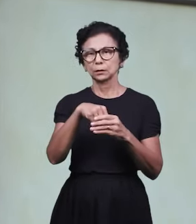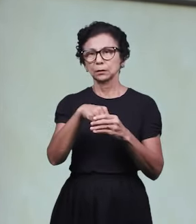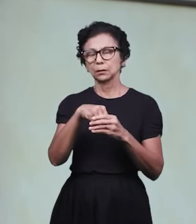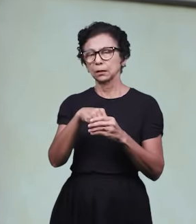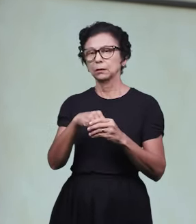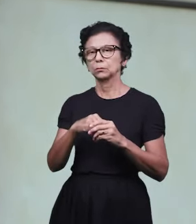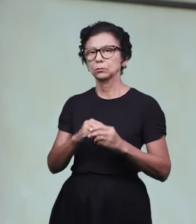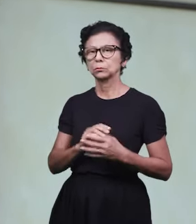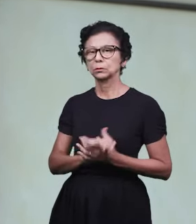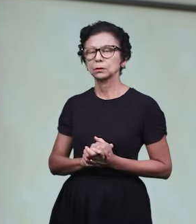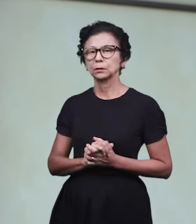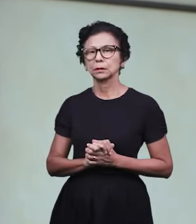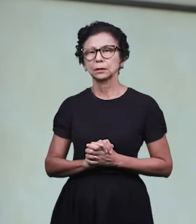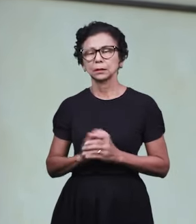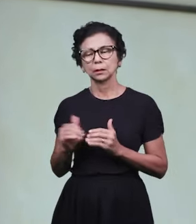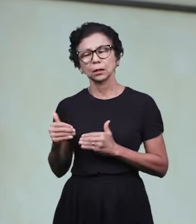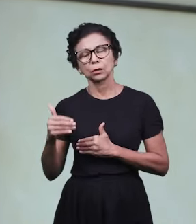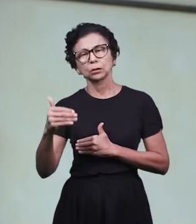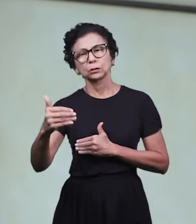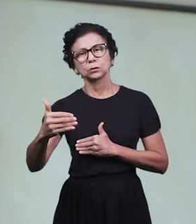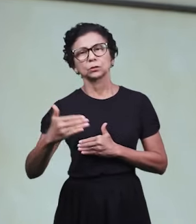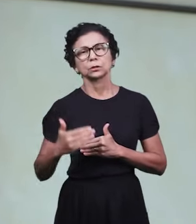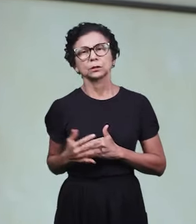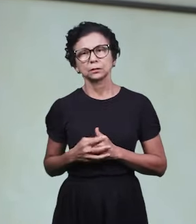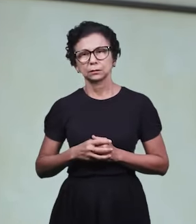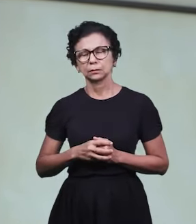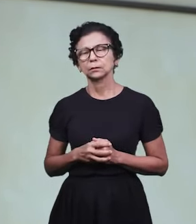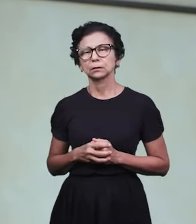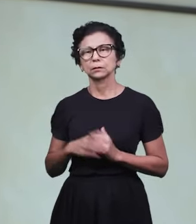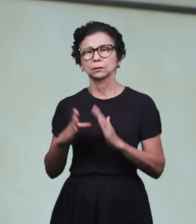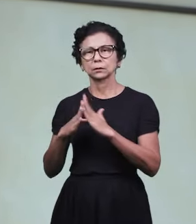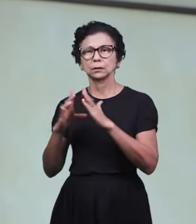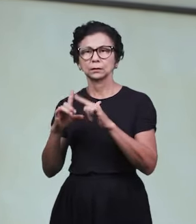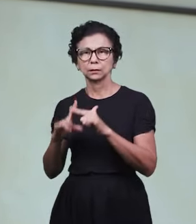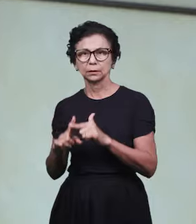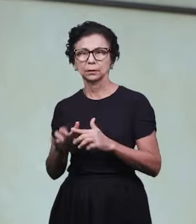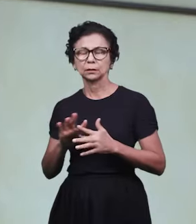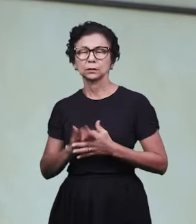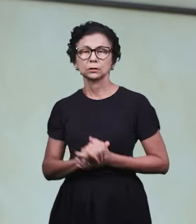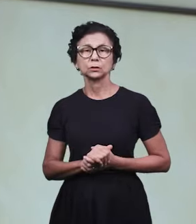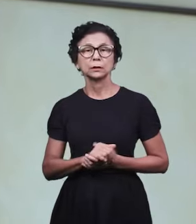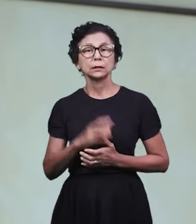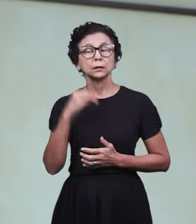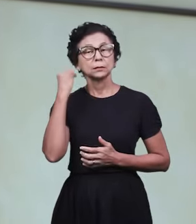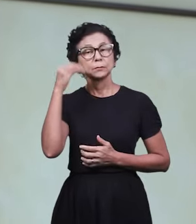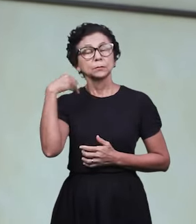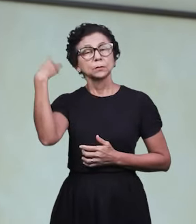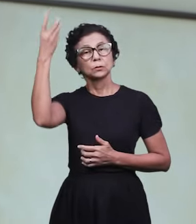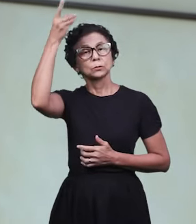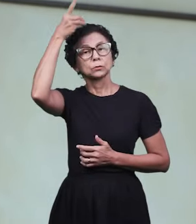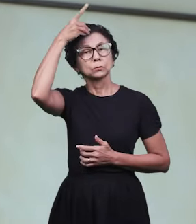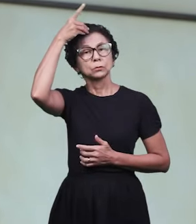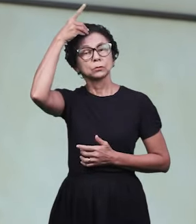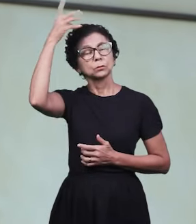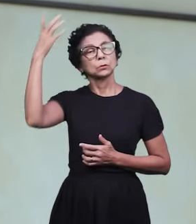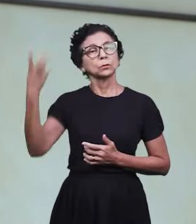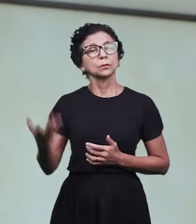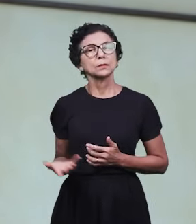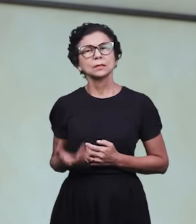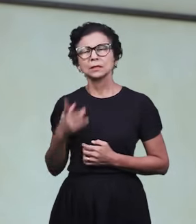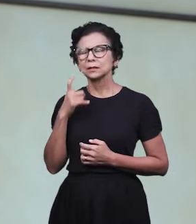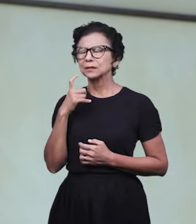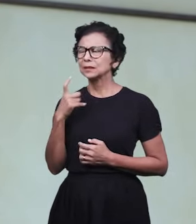que foi rasgado, a igreja hoje ela vive uma experiência muito marcante com dons. E uma coisa interessante, Amadeu, por